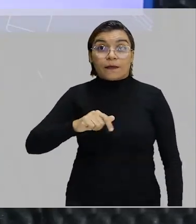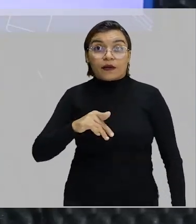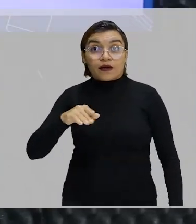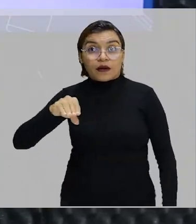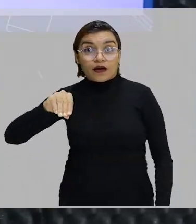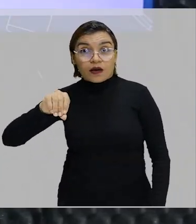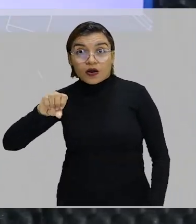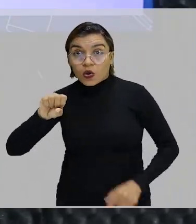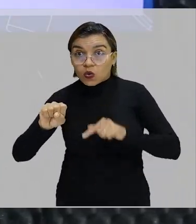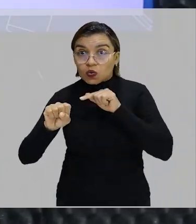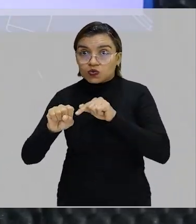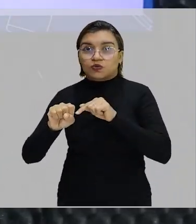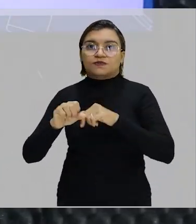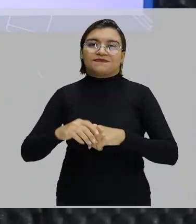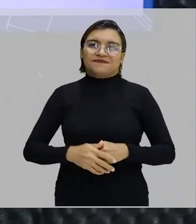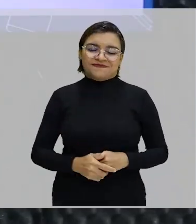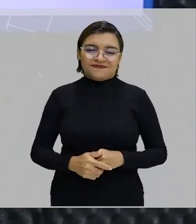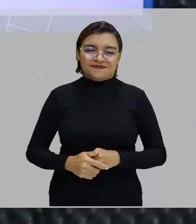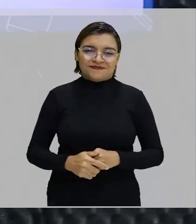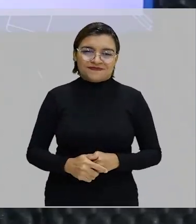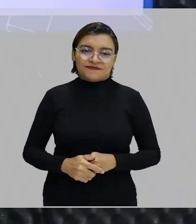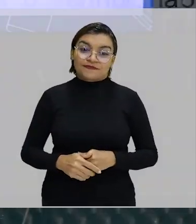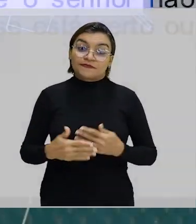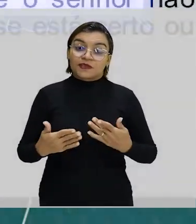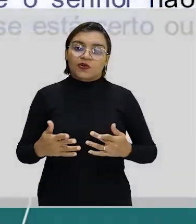errinho aqui. Então, gente,